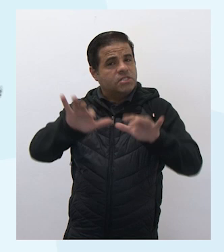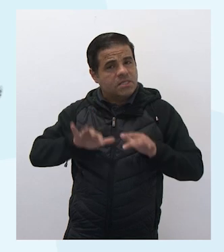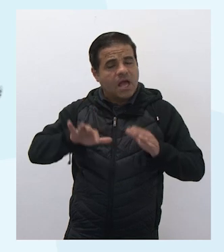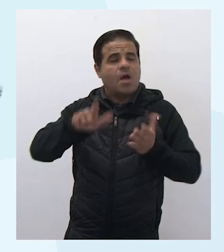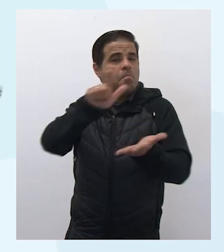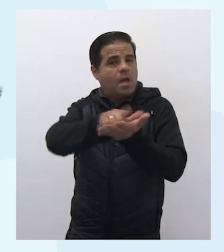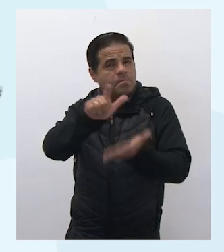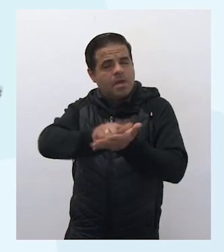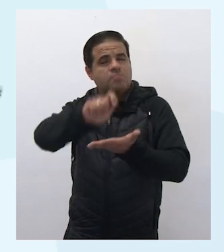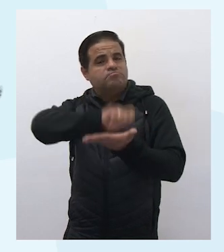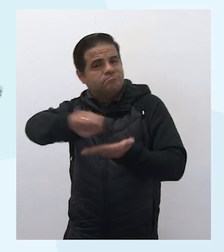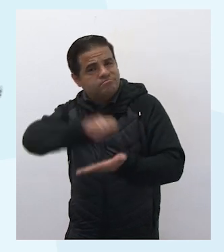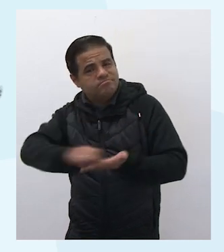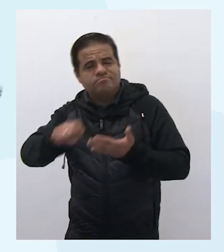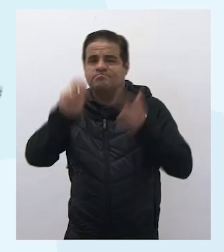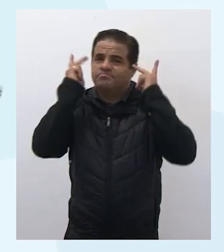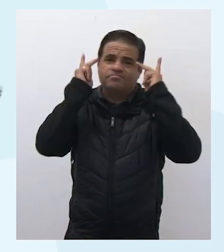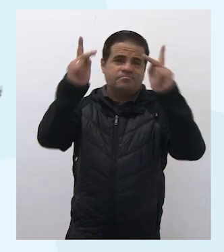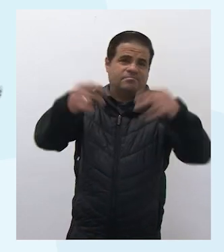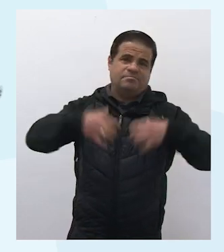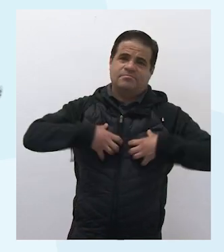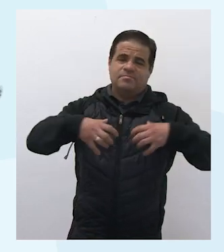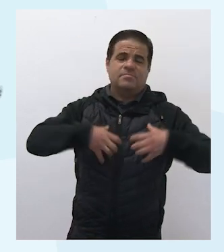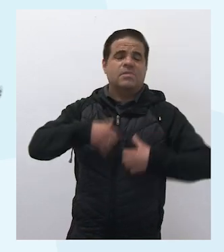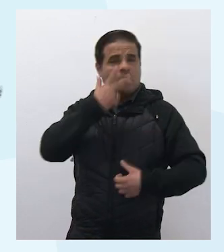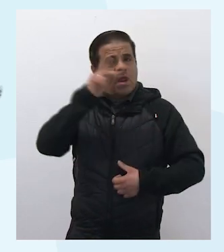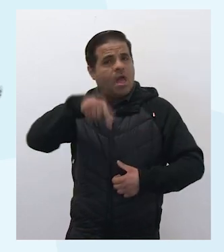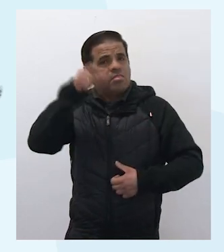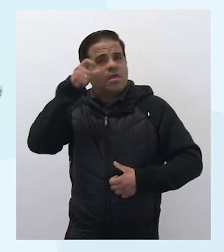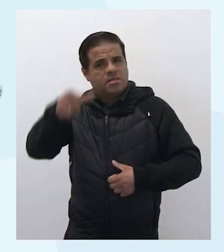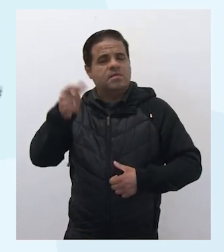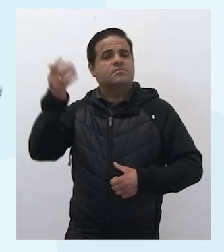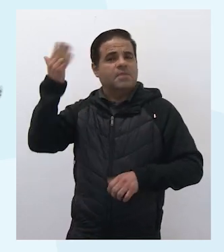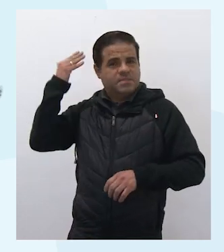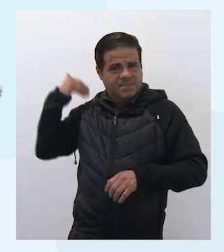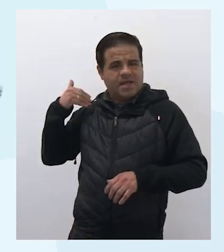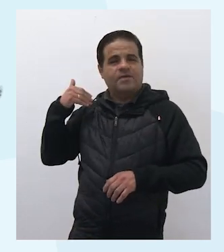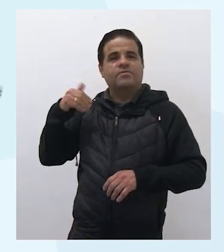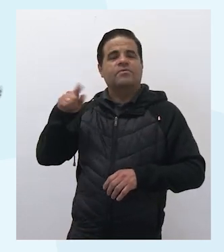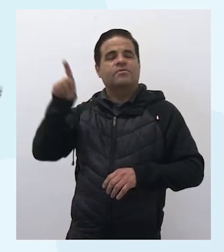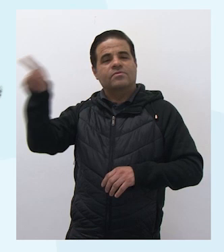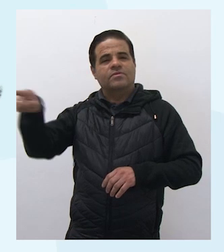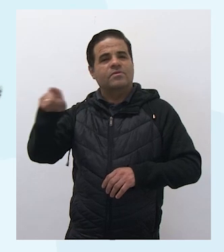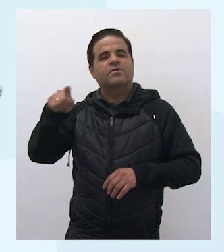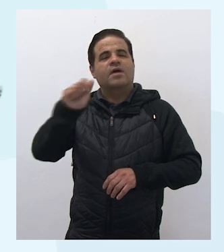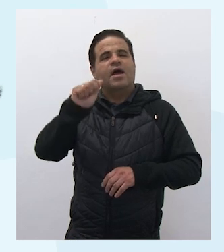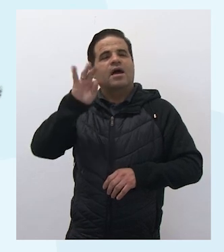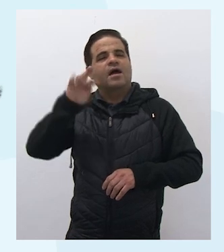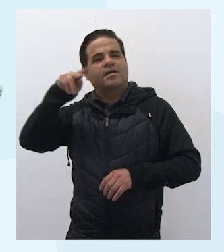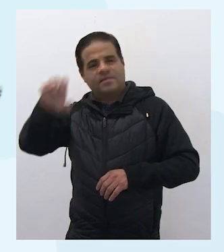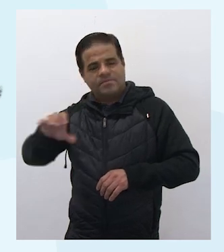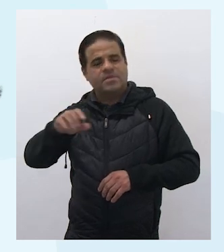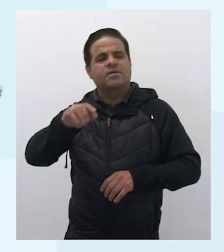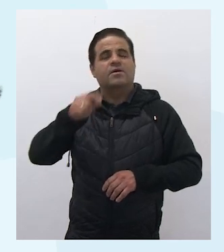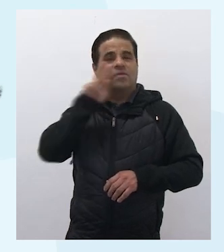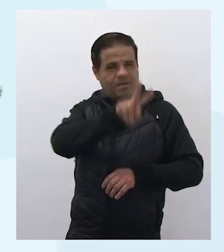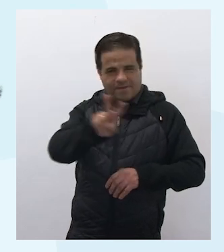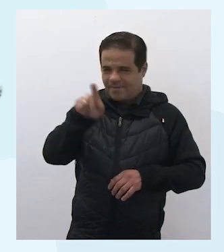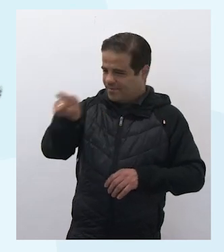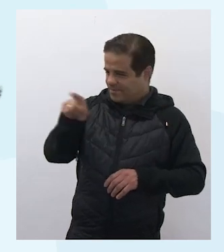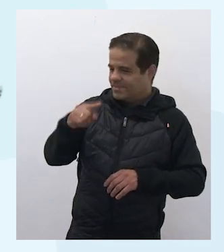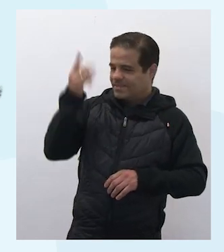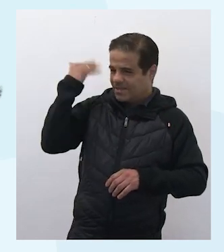papel. Eu sempre achei muito interessante quando eu estava lá do outro lado vendo esses ATPCs, Rosa, que eu ficava te vendo lá